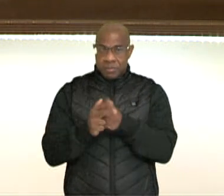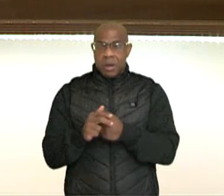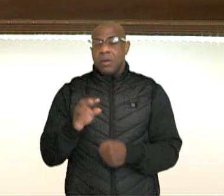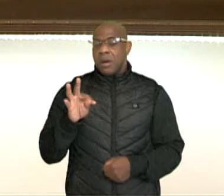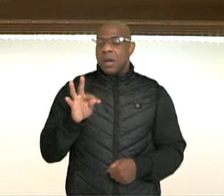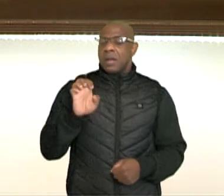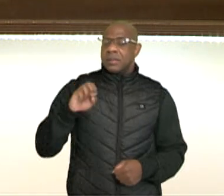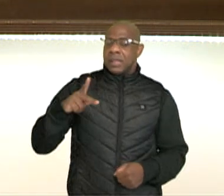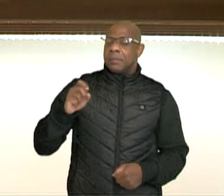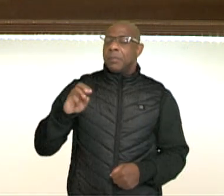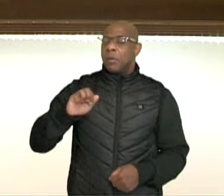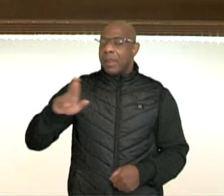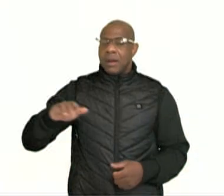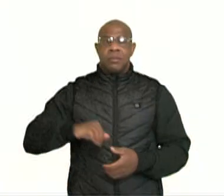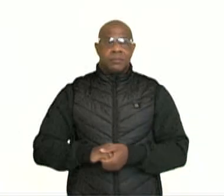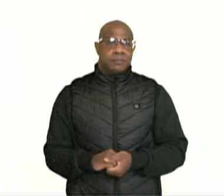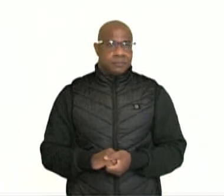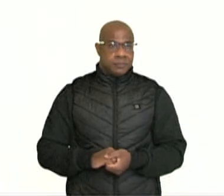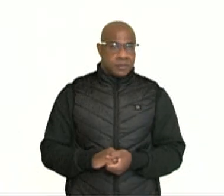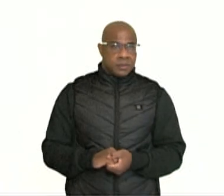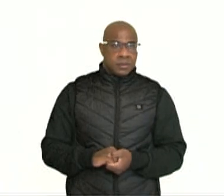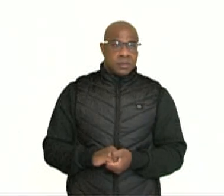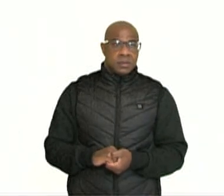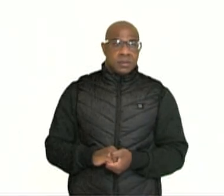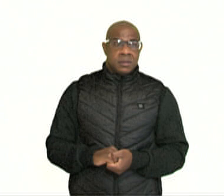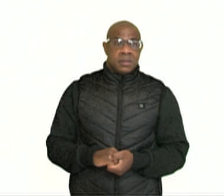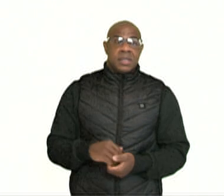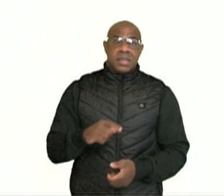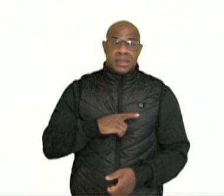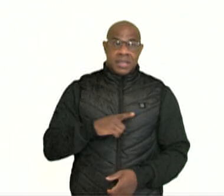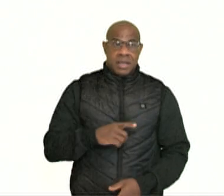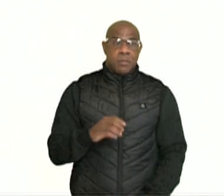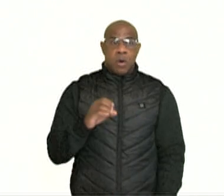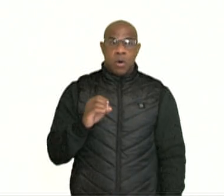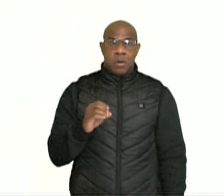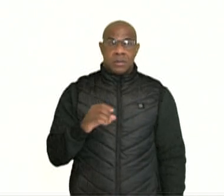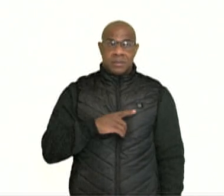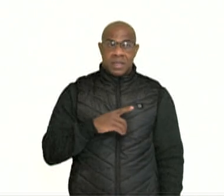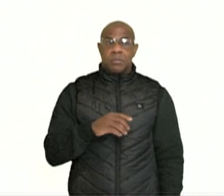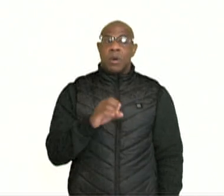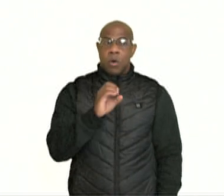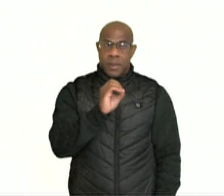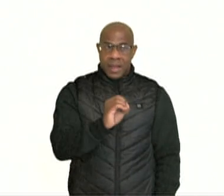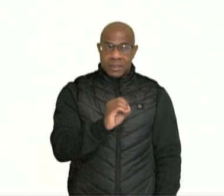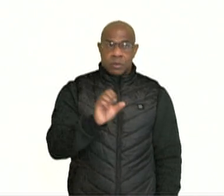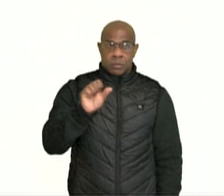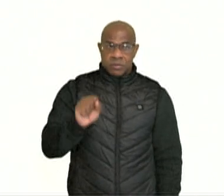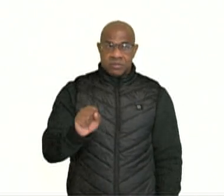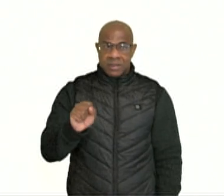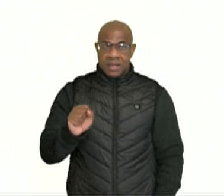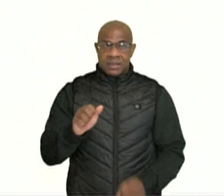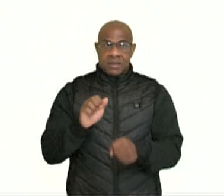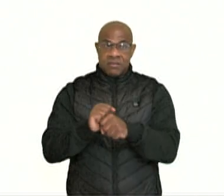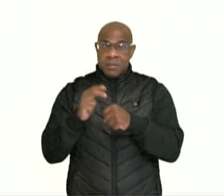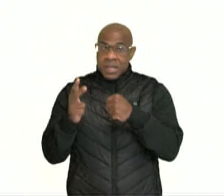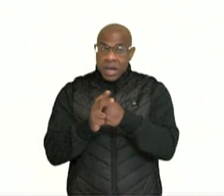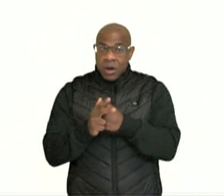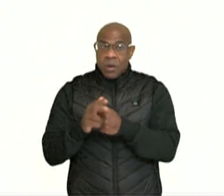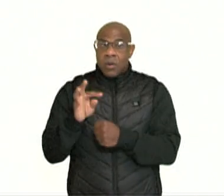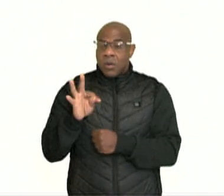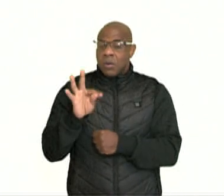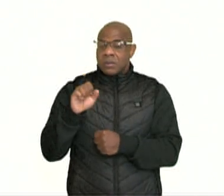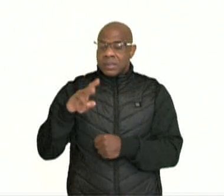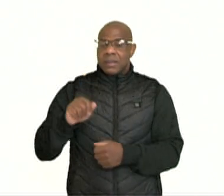Atividade de número 4. Vamos ler. Há uma oração subordinada adverbial de tempo em é melhor